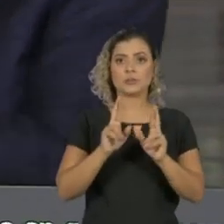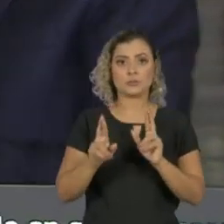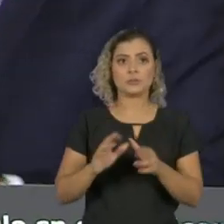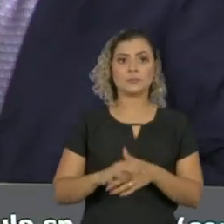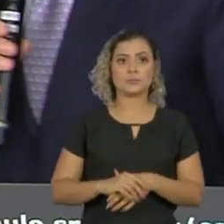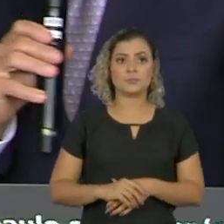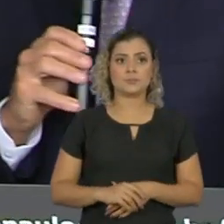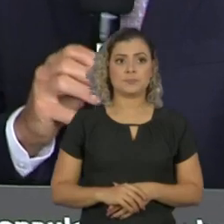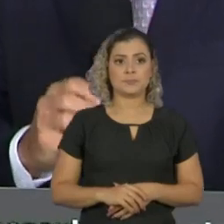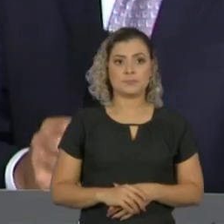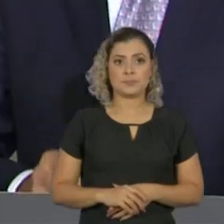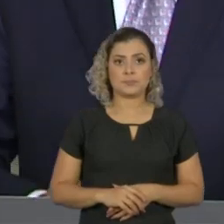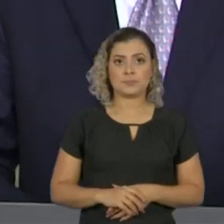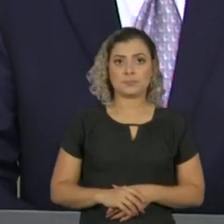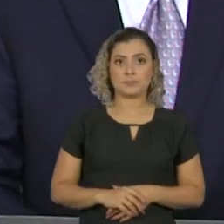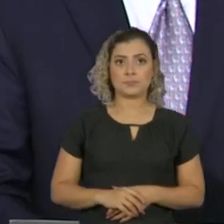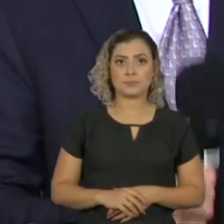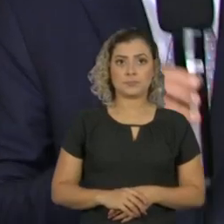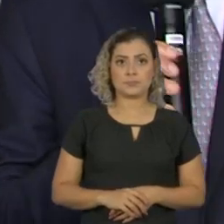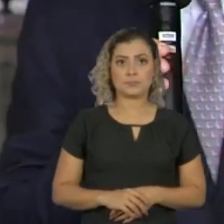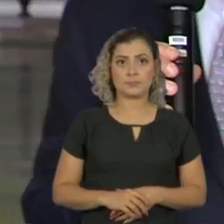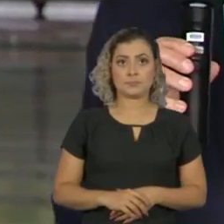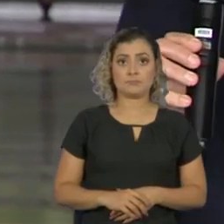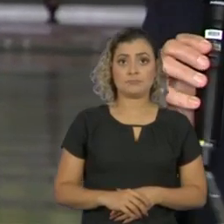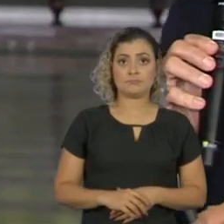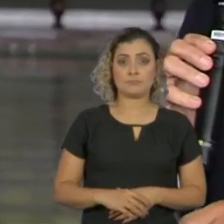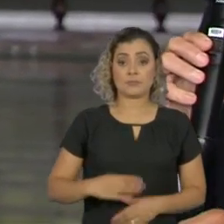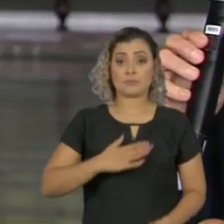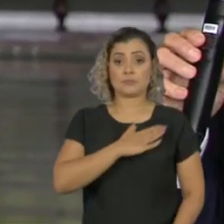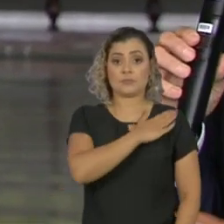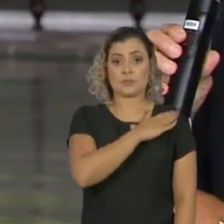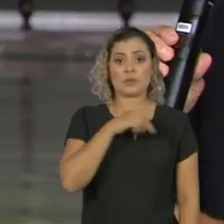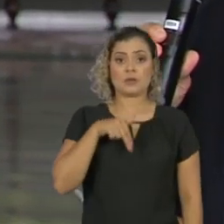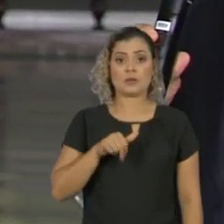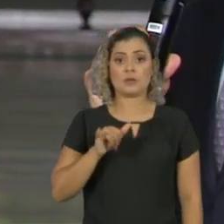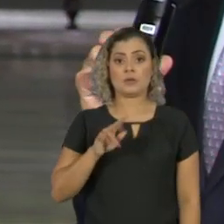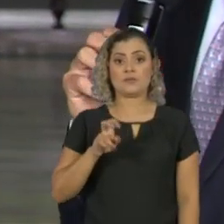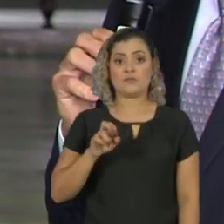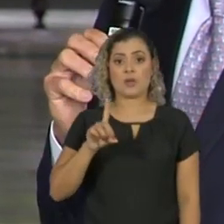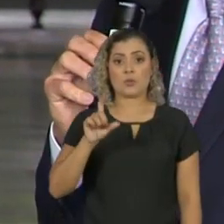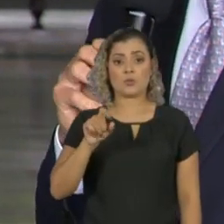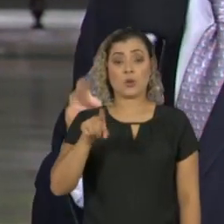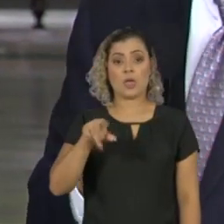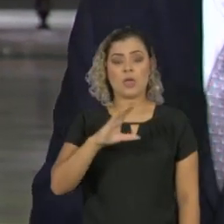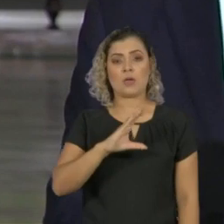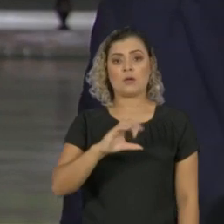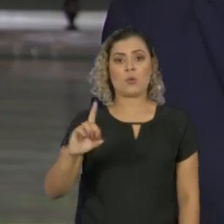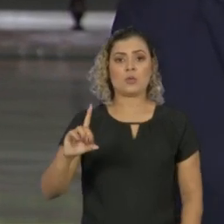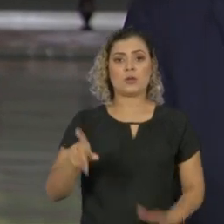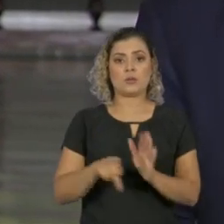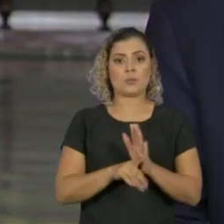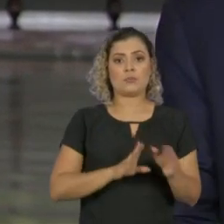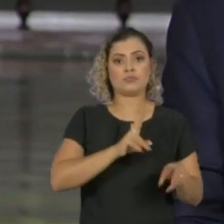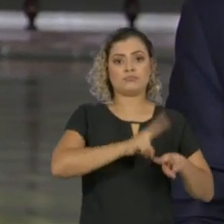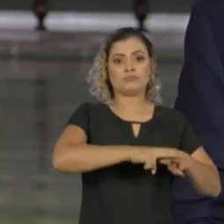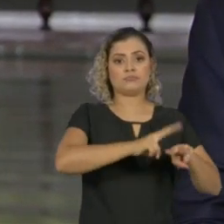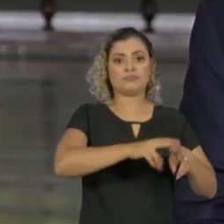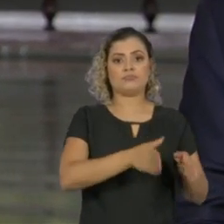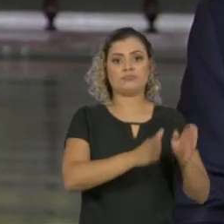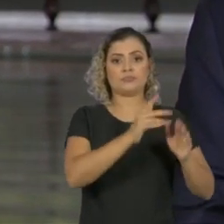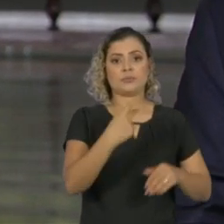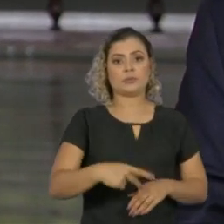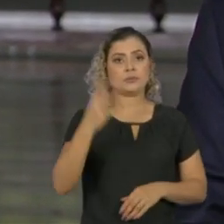Isso, pode usar isso. Coronel Nivaldo é o secretário do Sistema Penitenciário do Estado de São Paulo. De que maneira